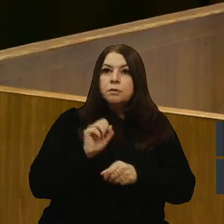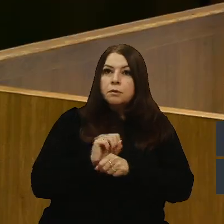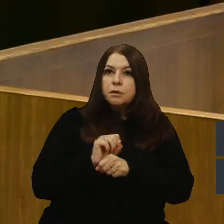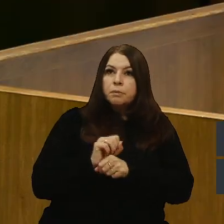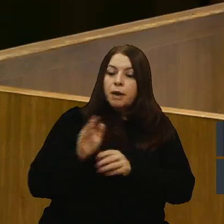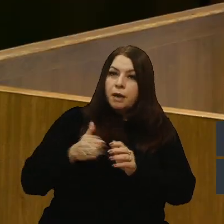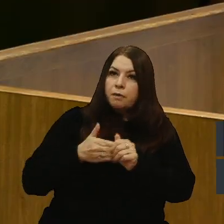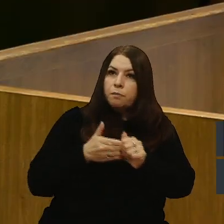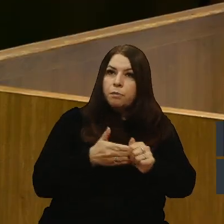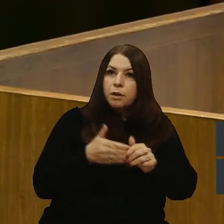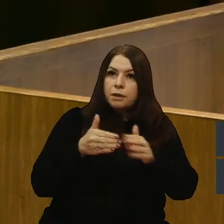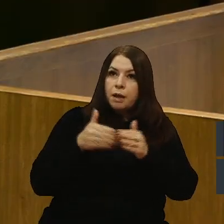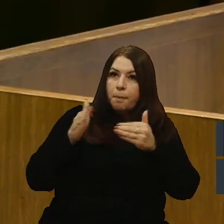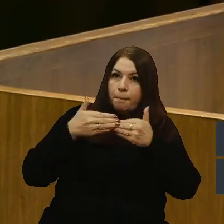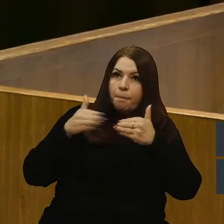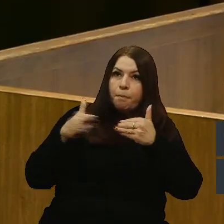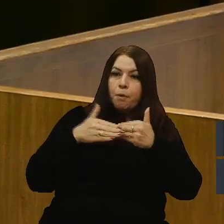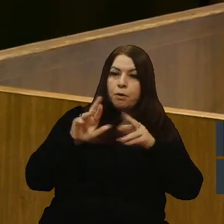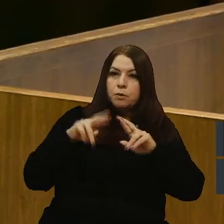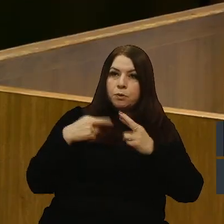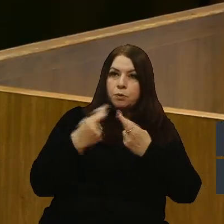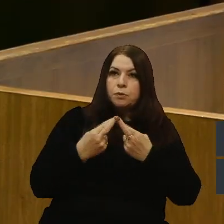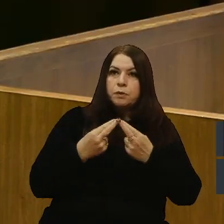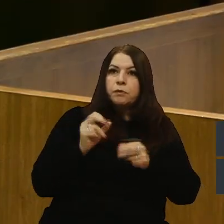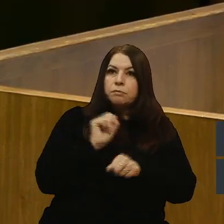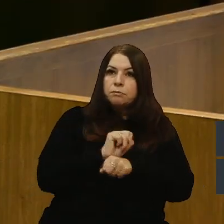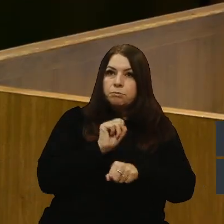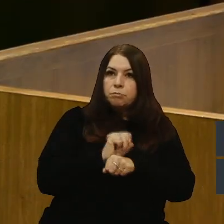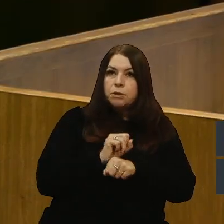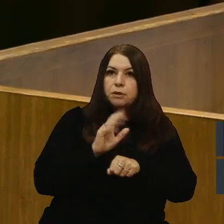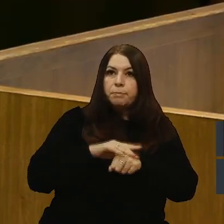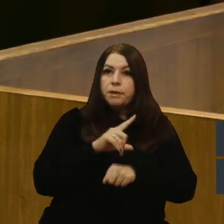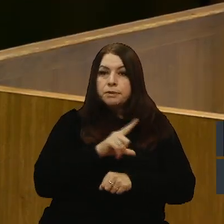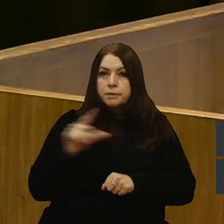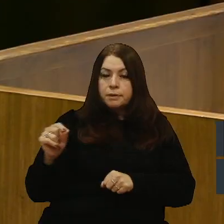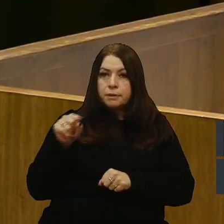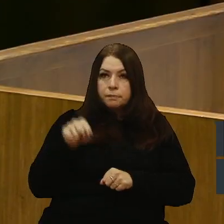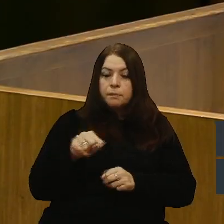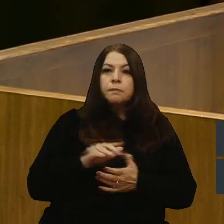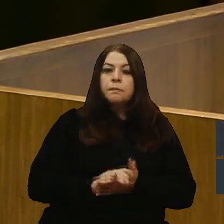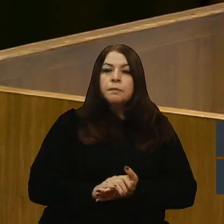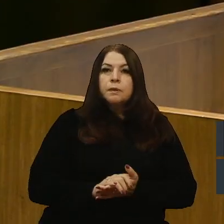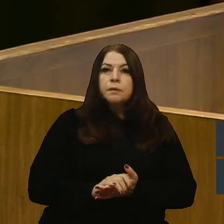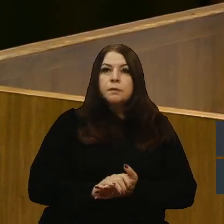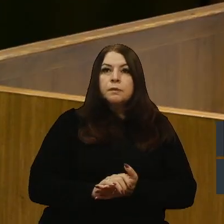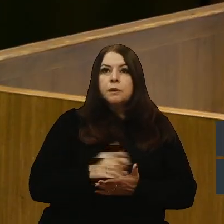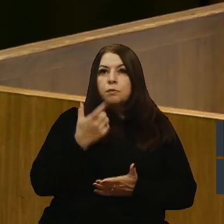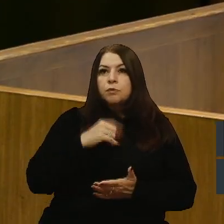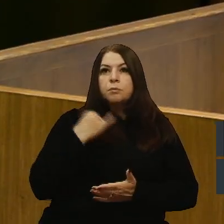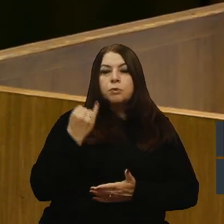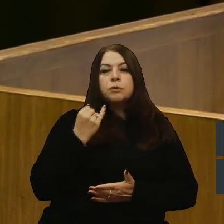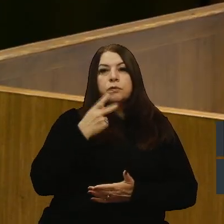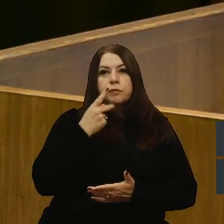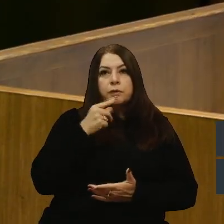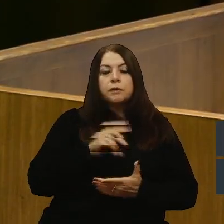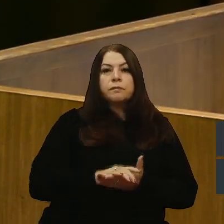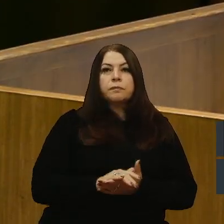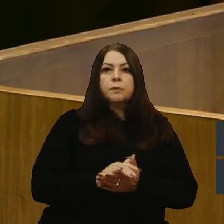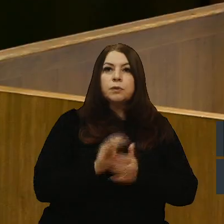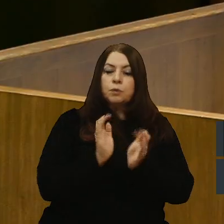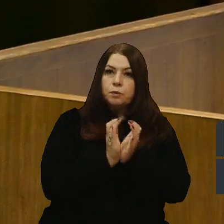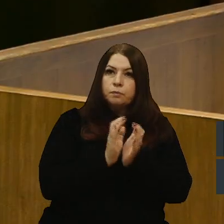me levando até a porta da audiência e ficaram lá até a minha saída. E isso eu acho importante falar,